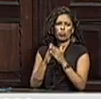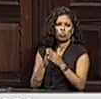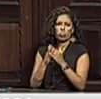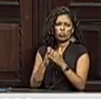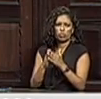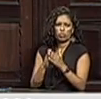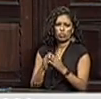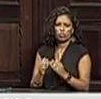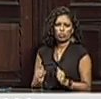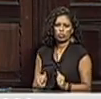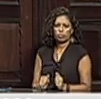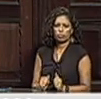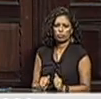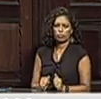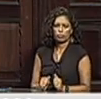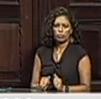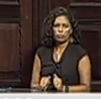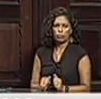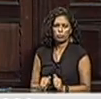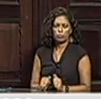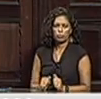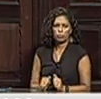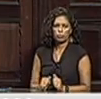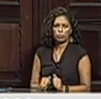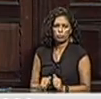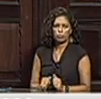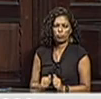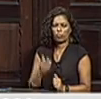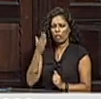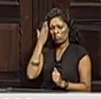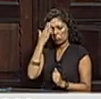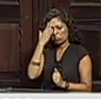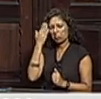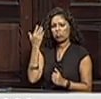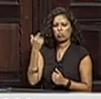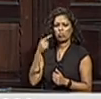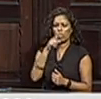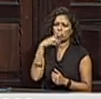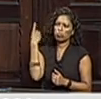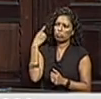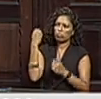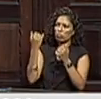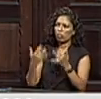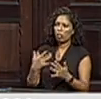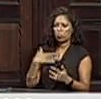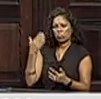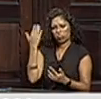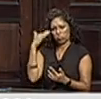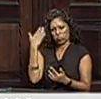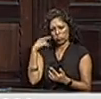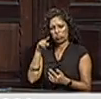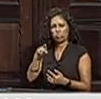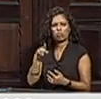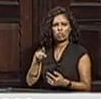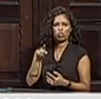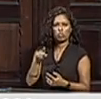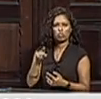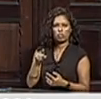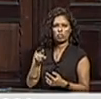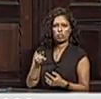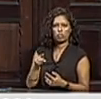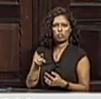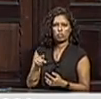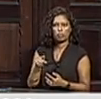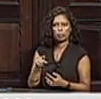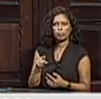que levaram Vossa Excelência a apresentar o substitutivo com 3%, mas diante do que está acontecendo